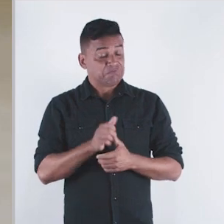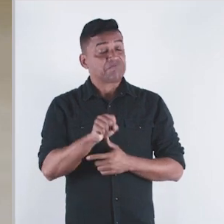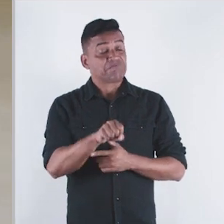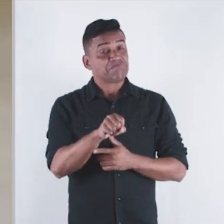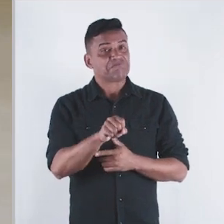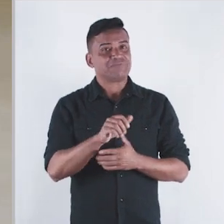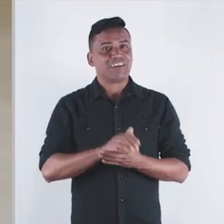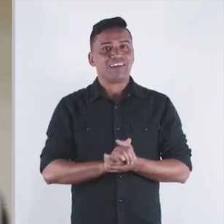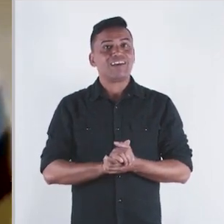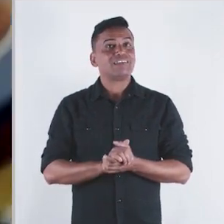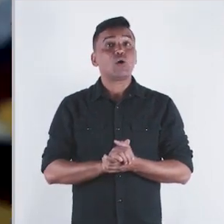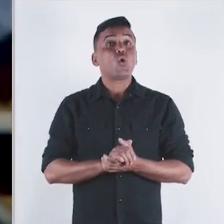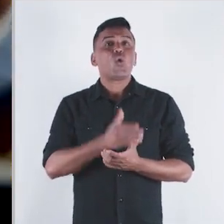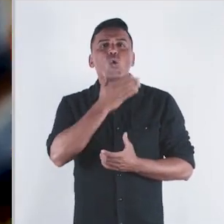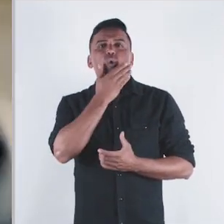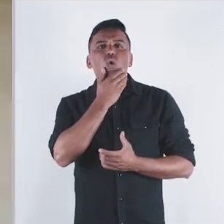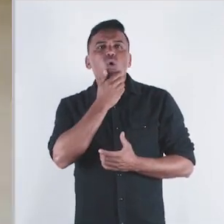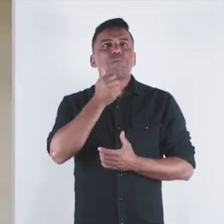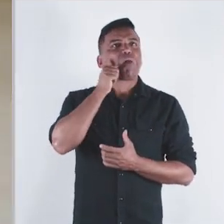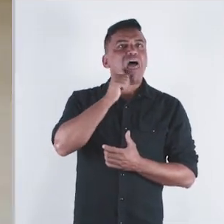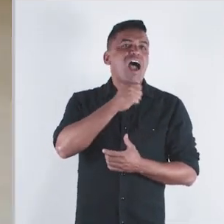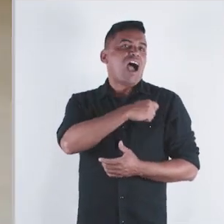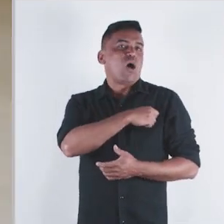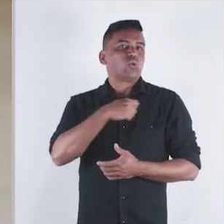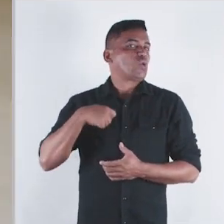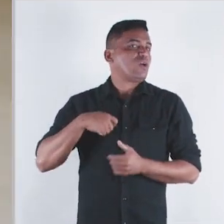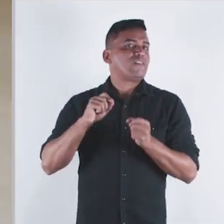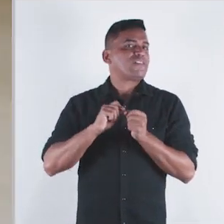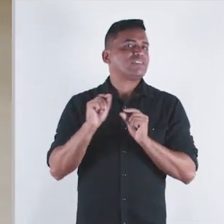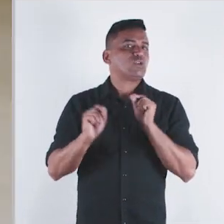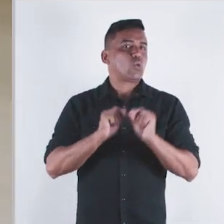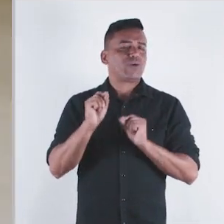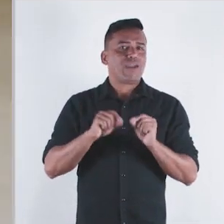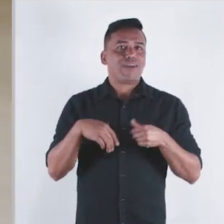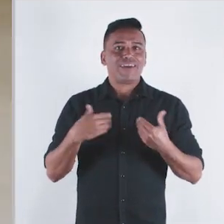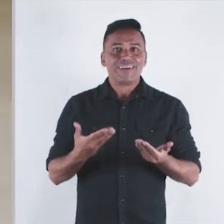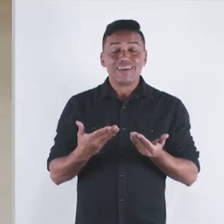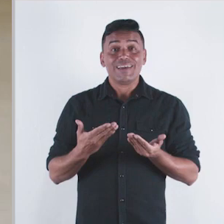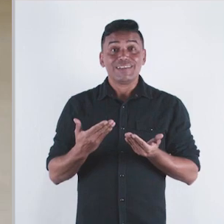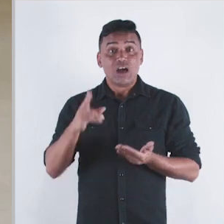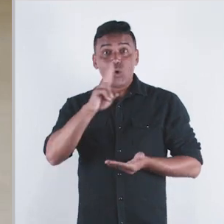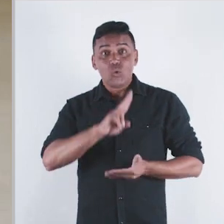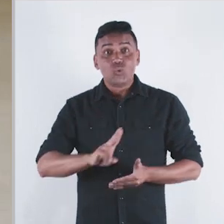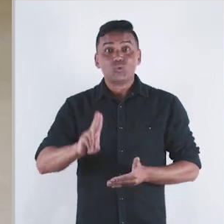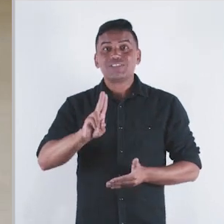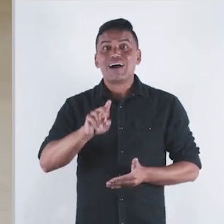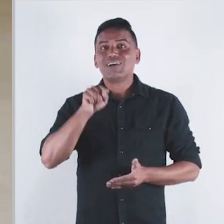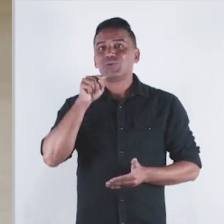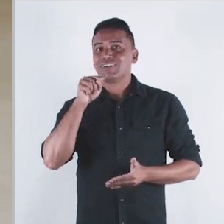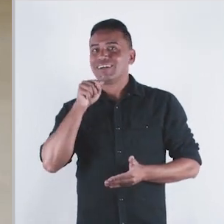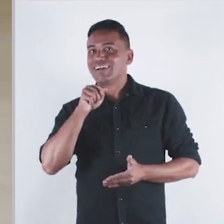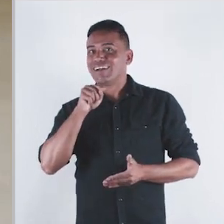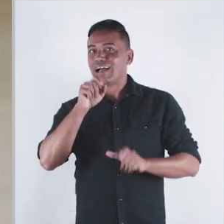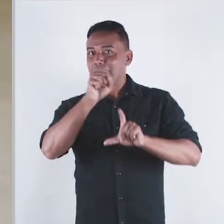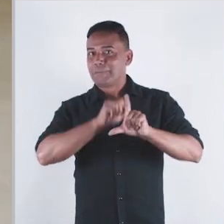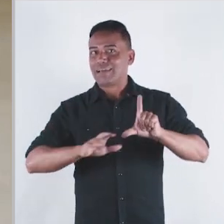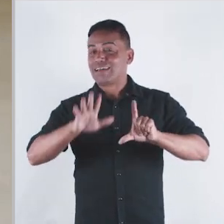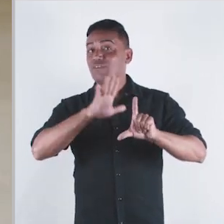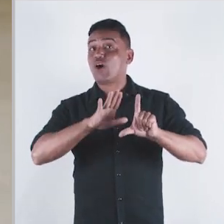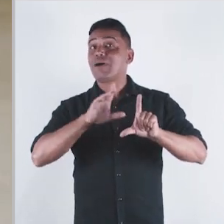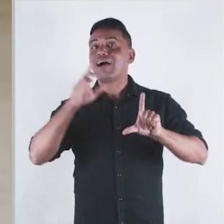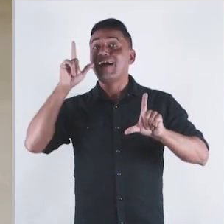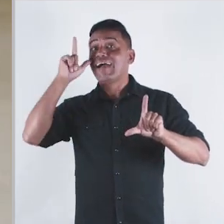E o que o autor está fazendo ali, né? Ele está, então, usando o